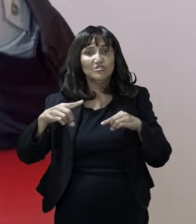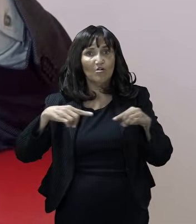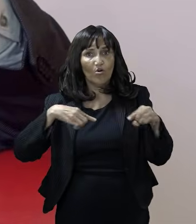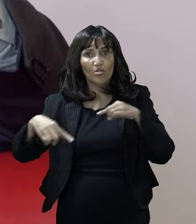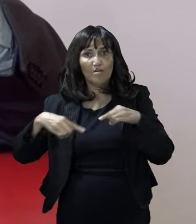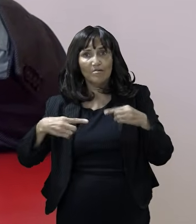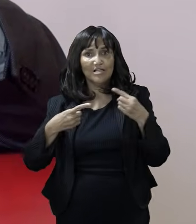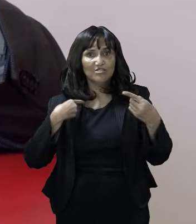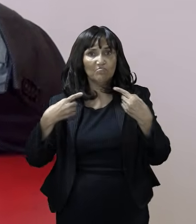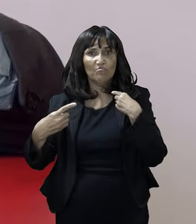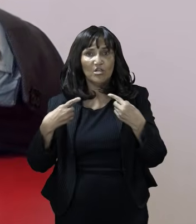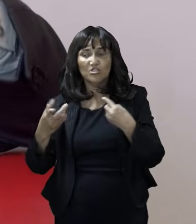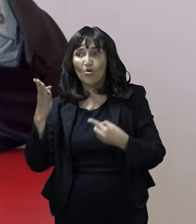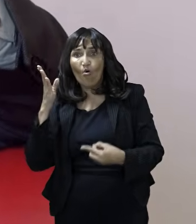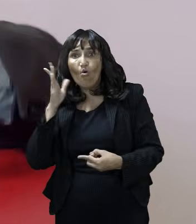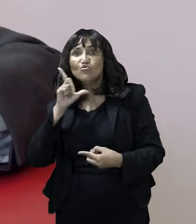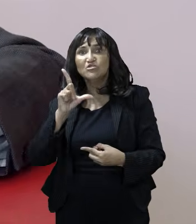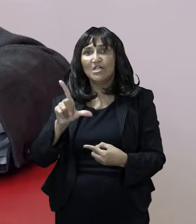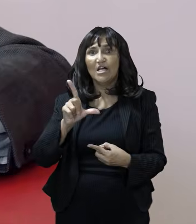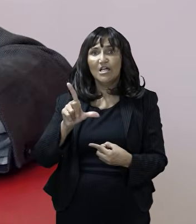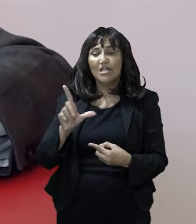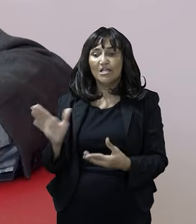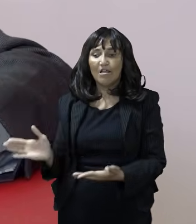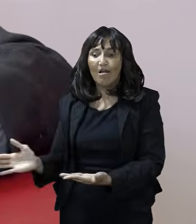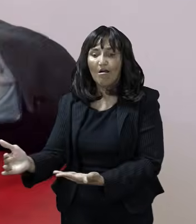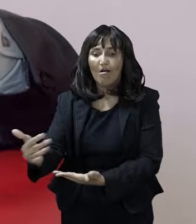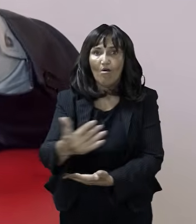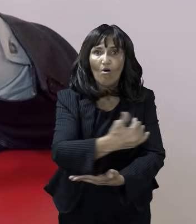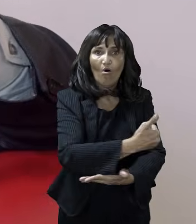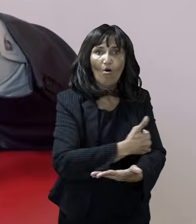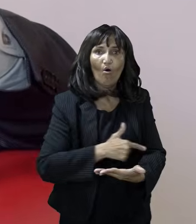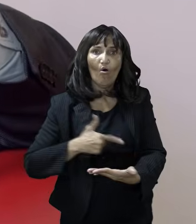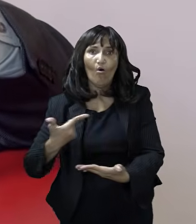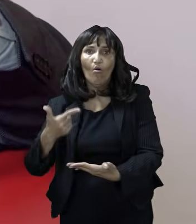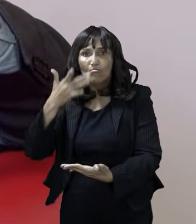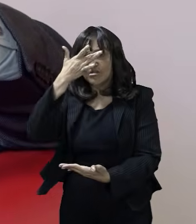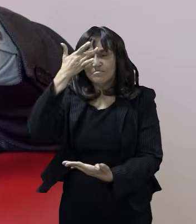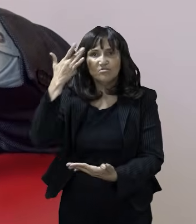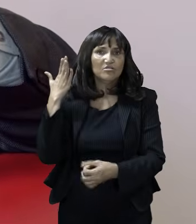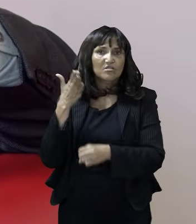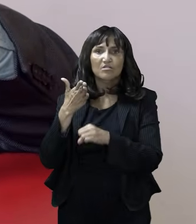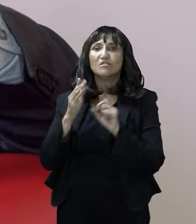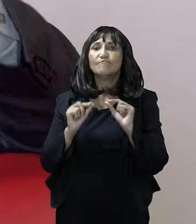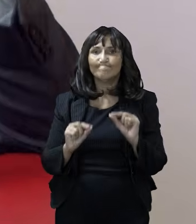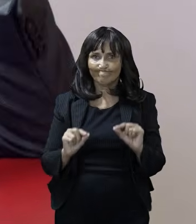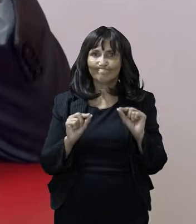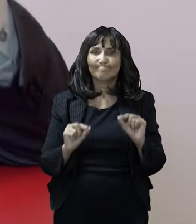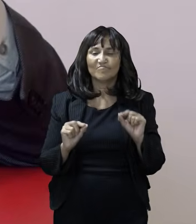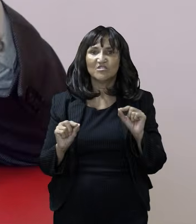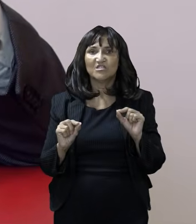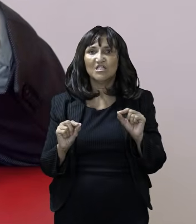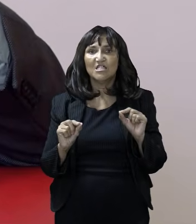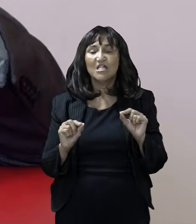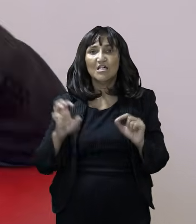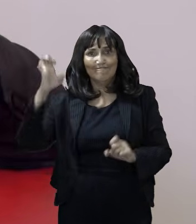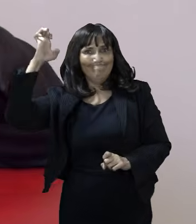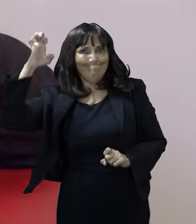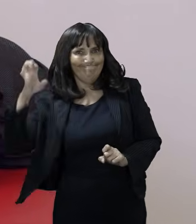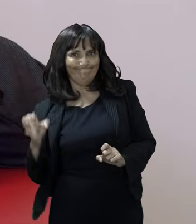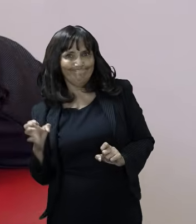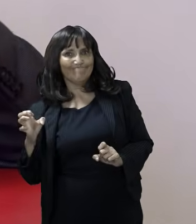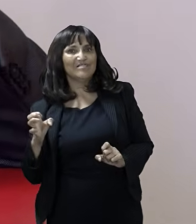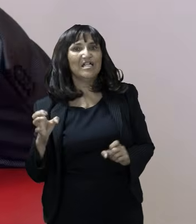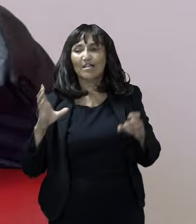mais gente, que não estão conosco. Aí sim, em função mais daquilo que a extrema-direita pensa, que ela